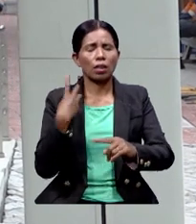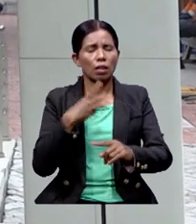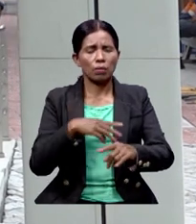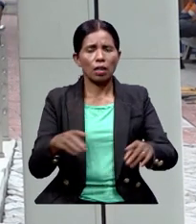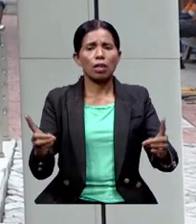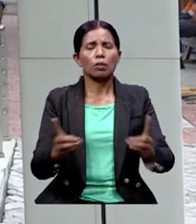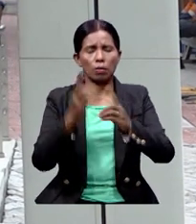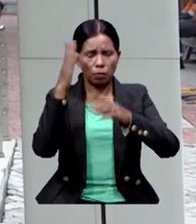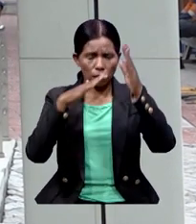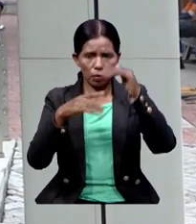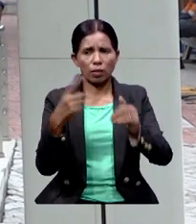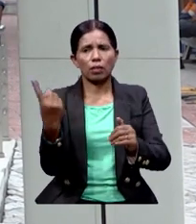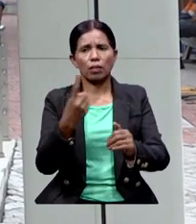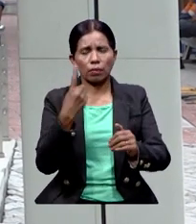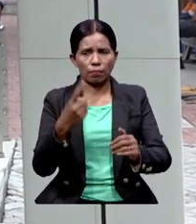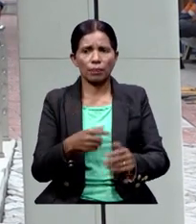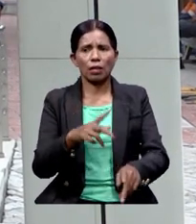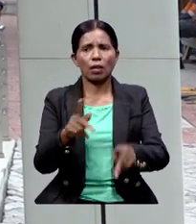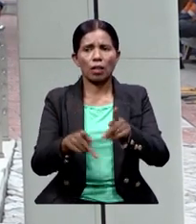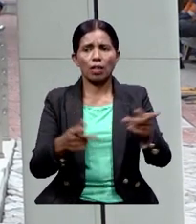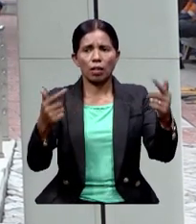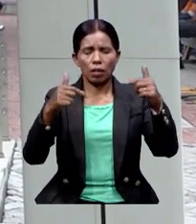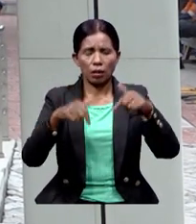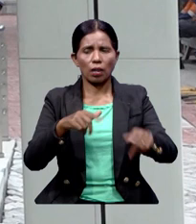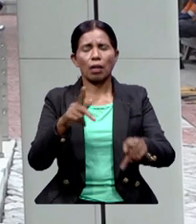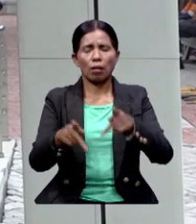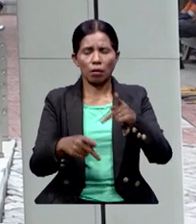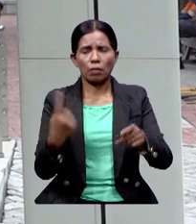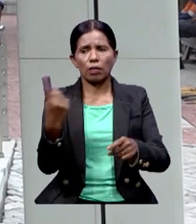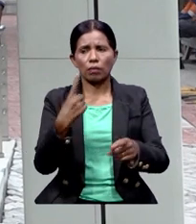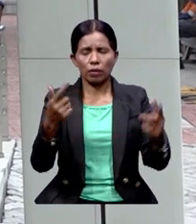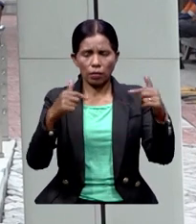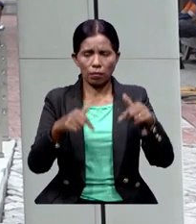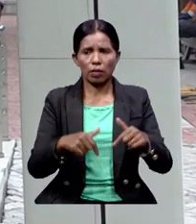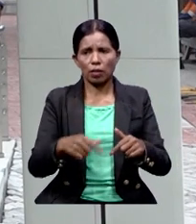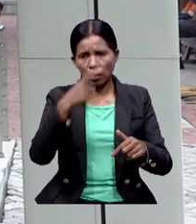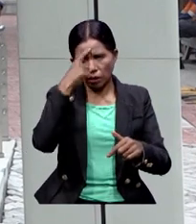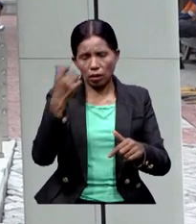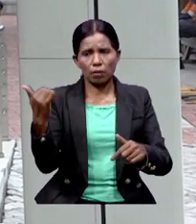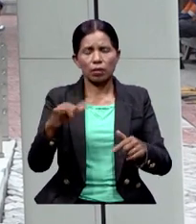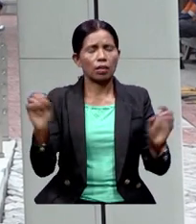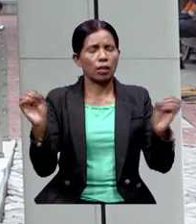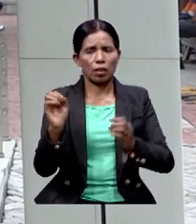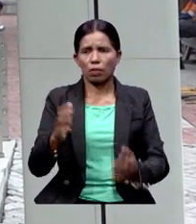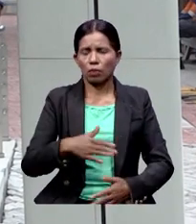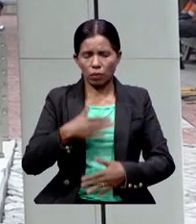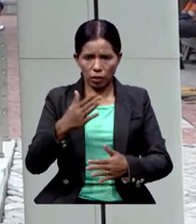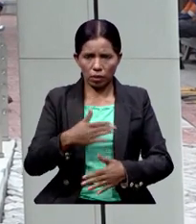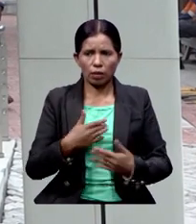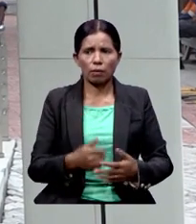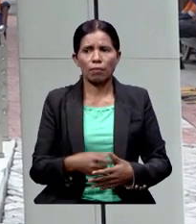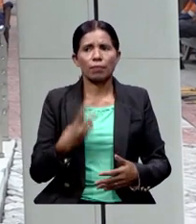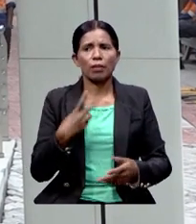ne sempre é ma mai cliente ser sempre mai na saida ne tamo ser alun satisfaz. Então a